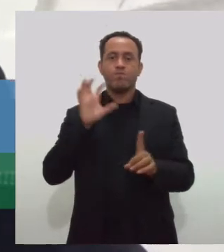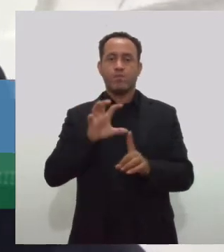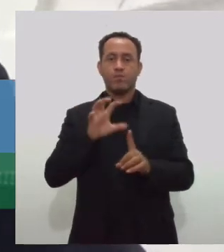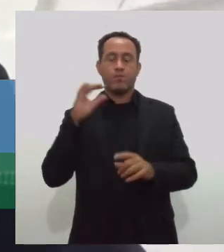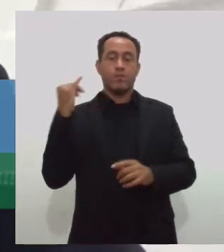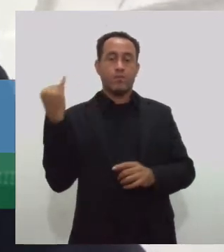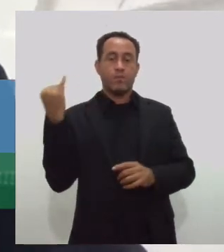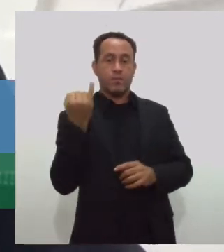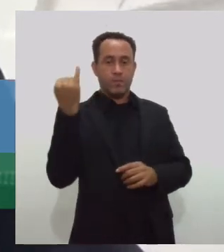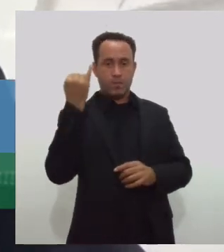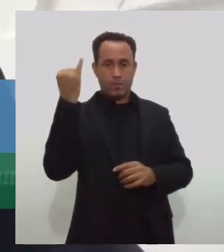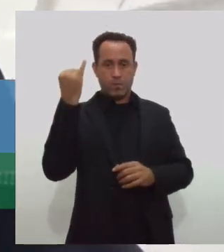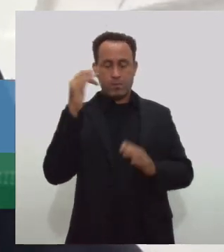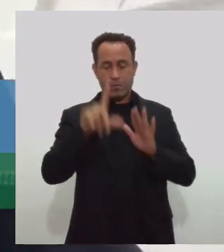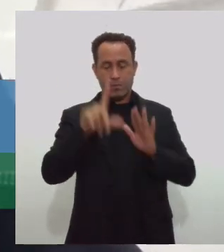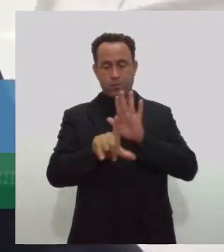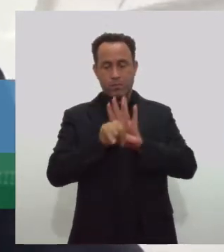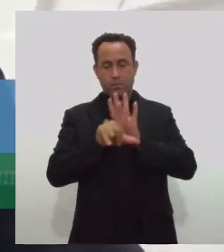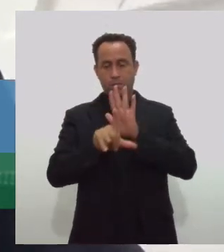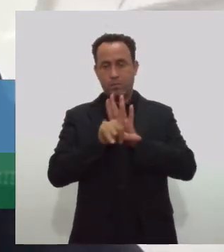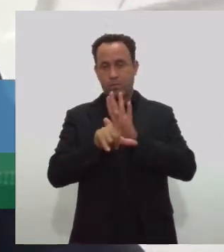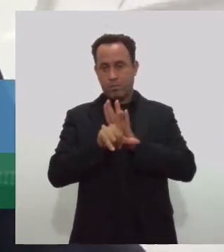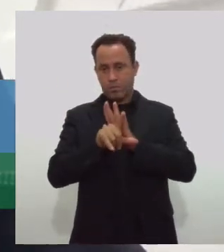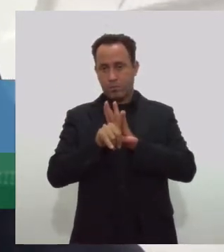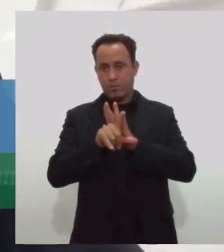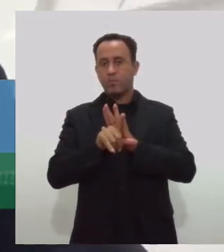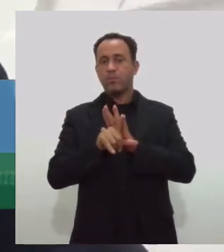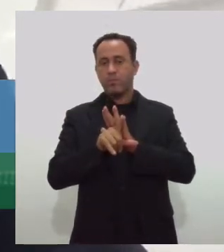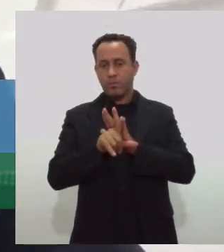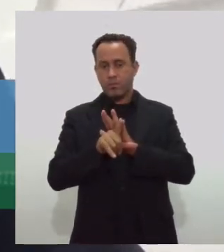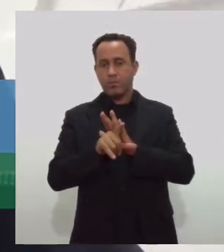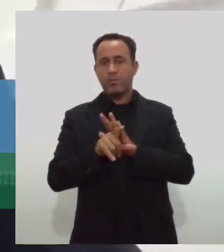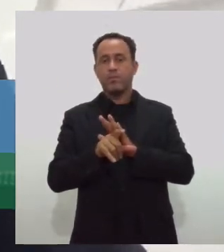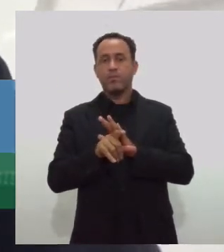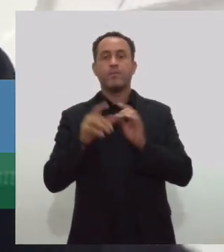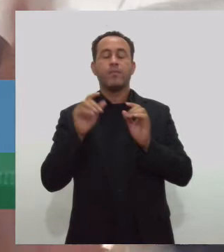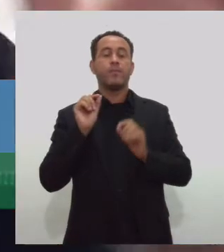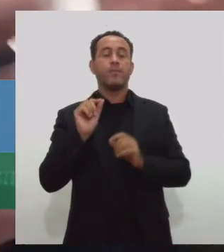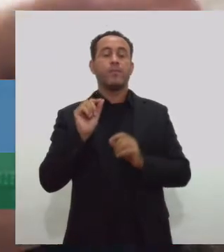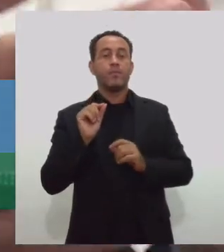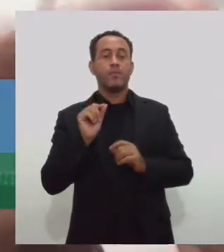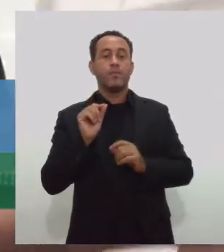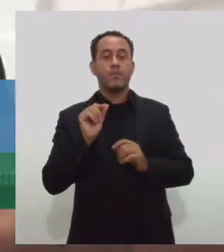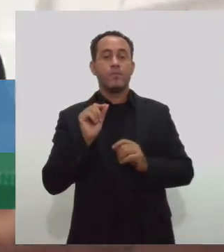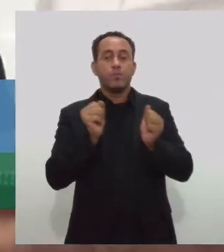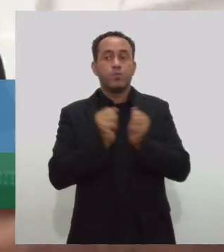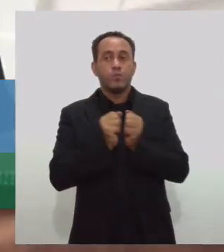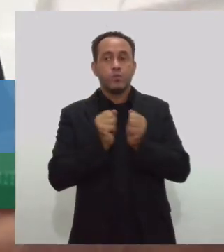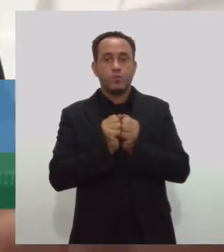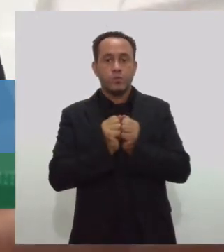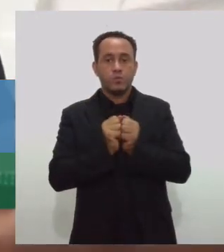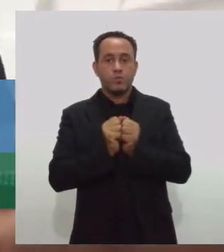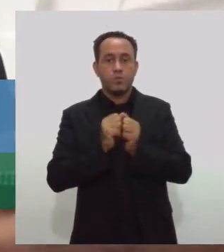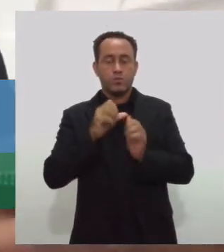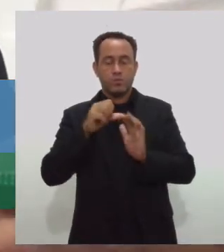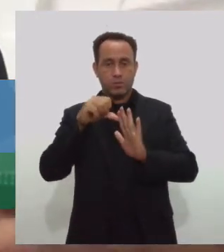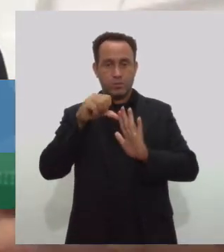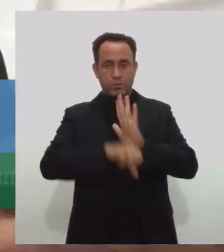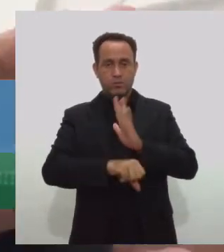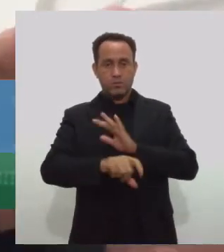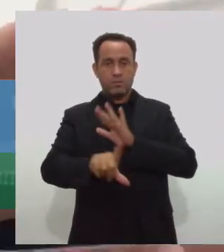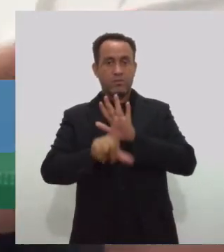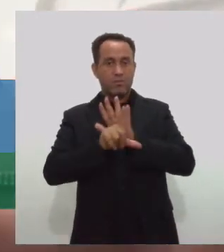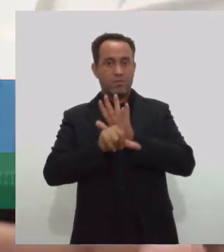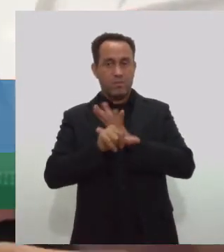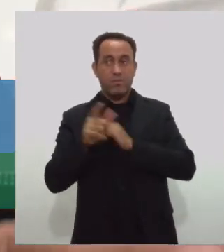fundamentais previstas nessa lei de improbidade para, justamente, ao lado da questão penal, que é objeto de